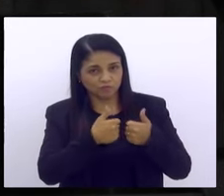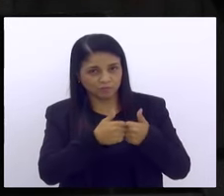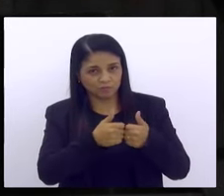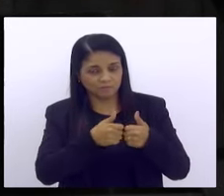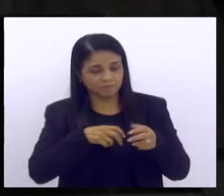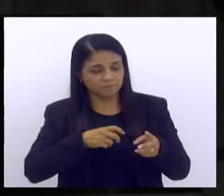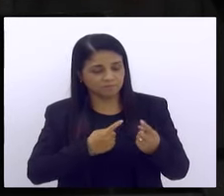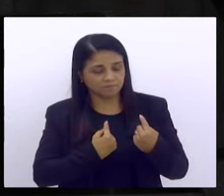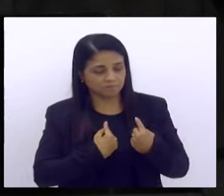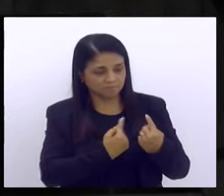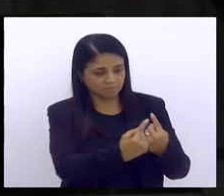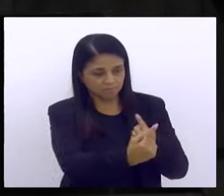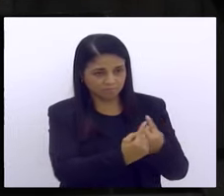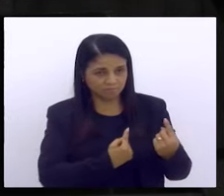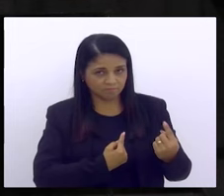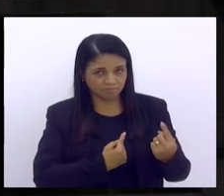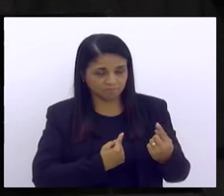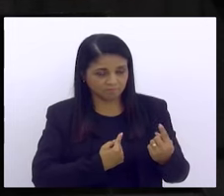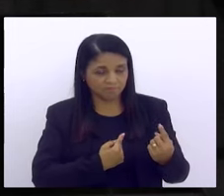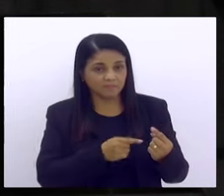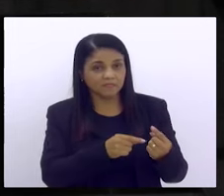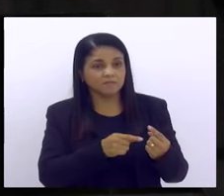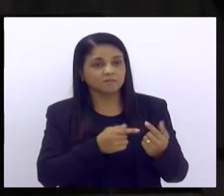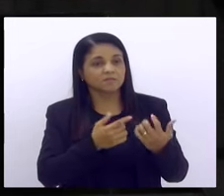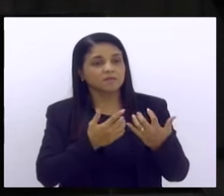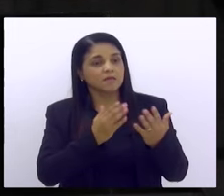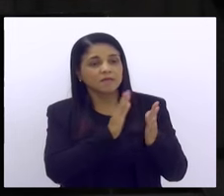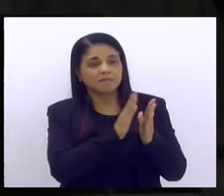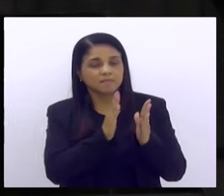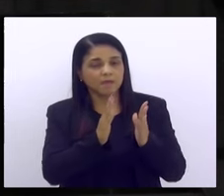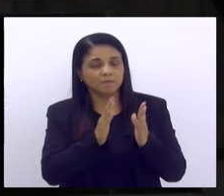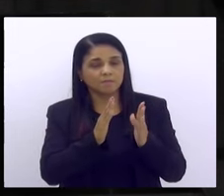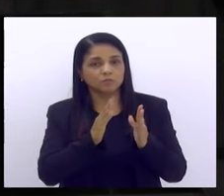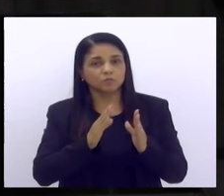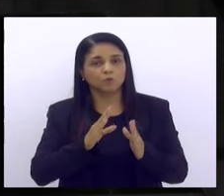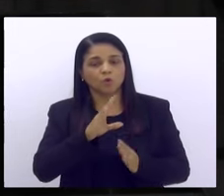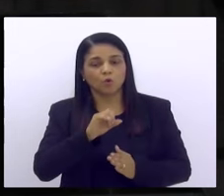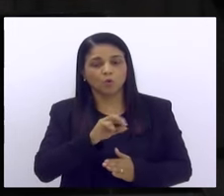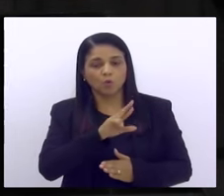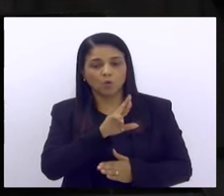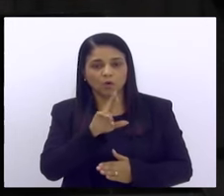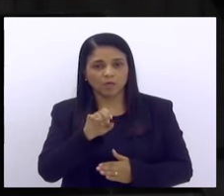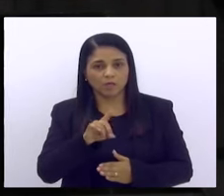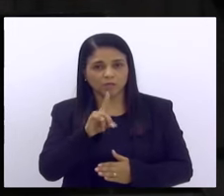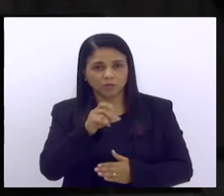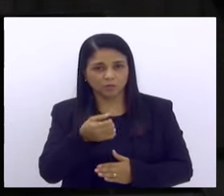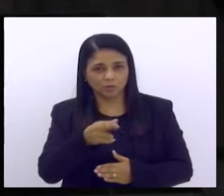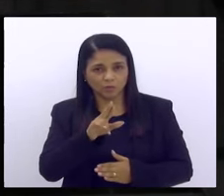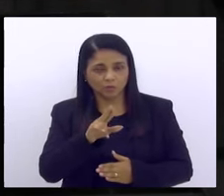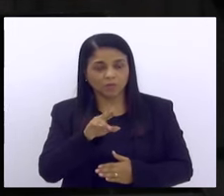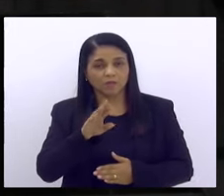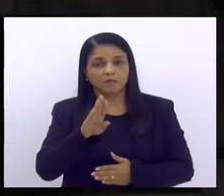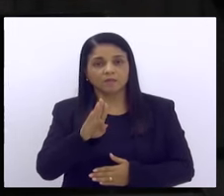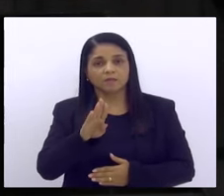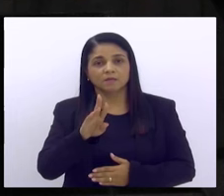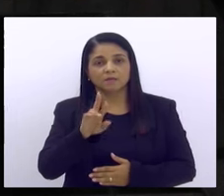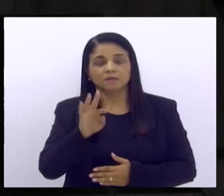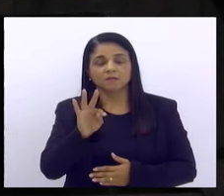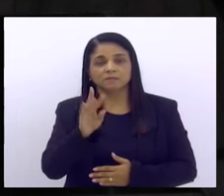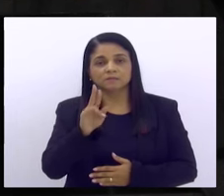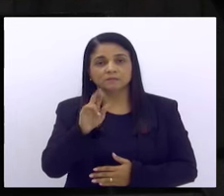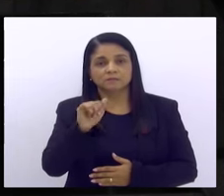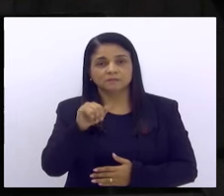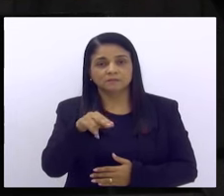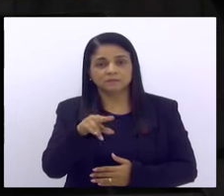A seletiva é uma das etapas para a implantação do corredor do BRT Transbrasil. Carros que invadirem a faixa exclusiva